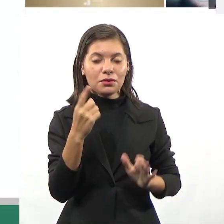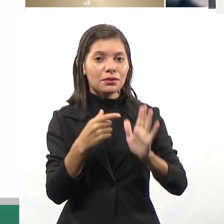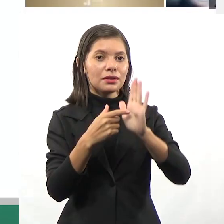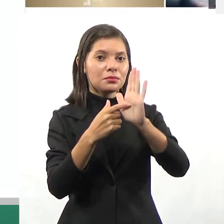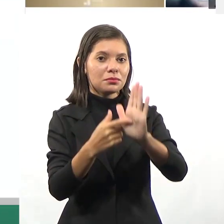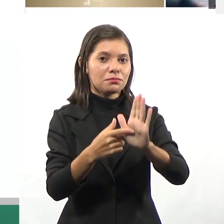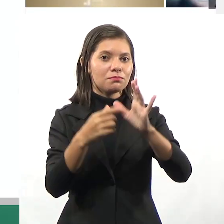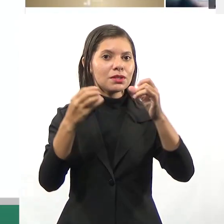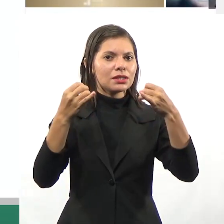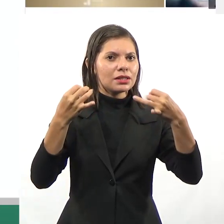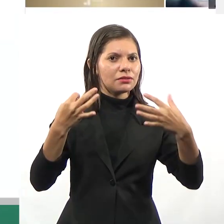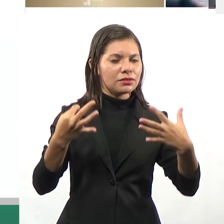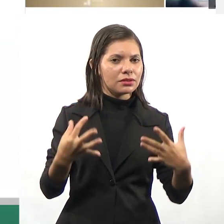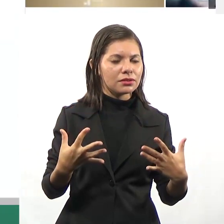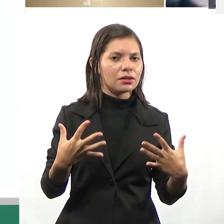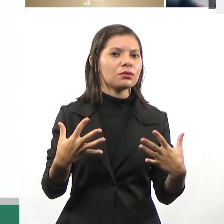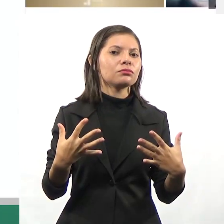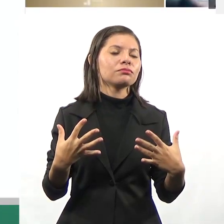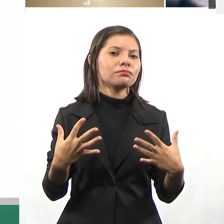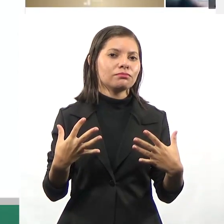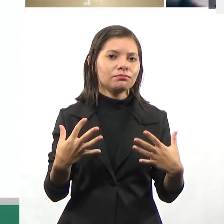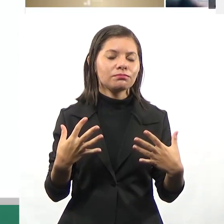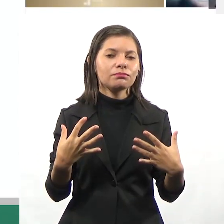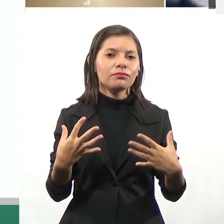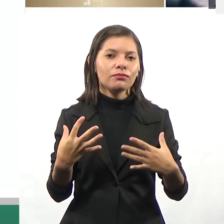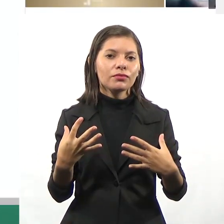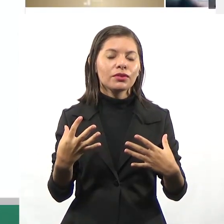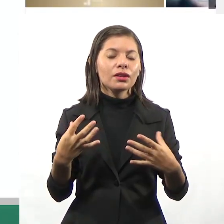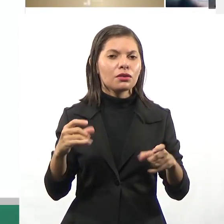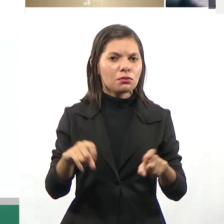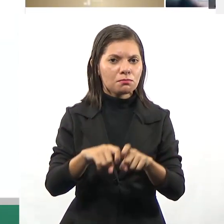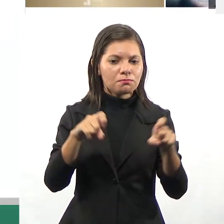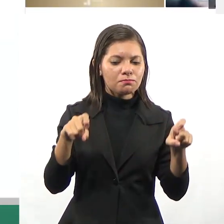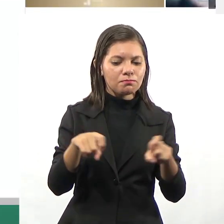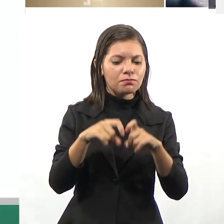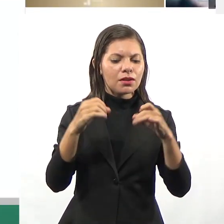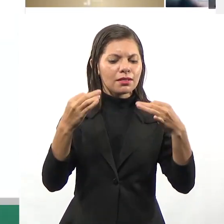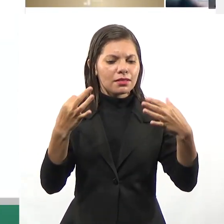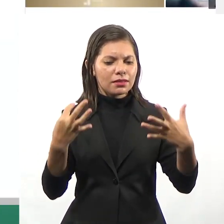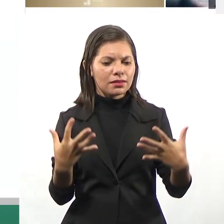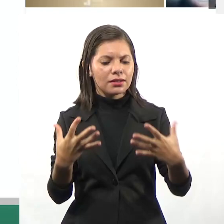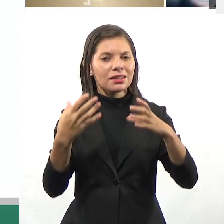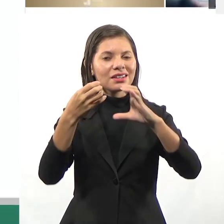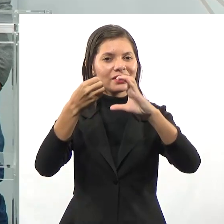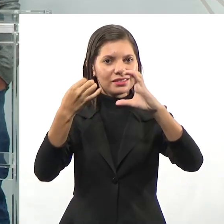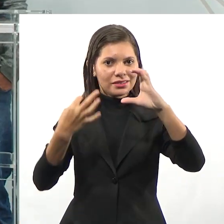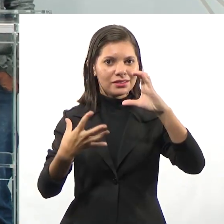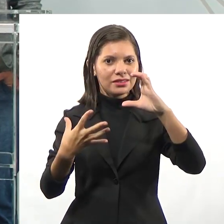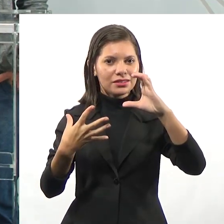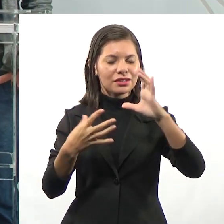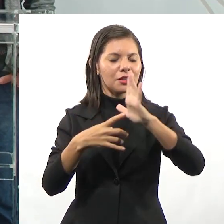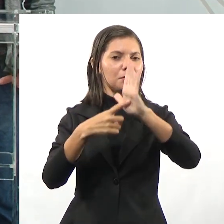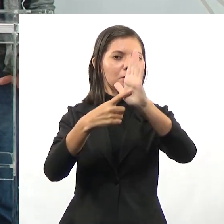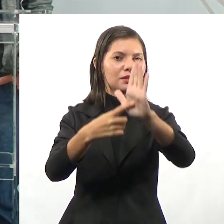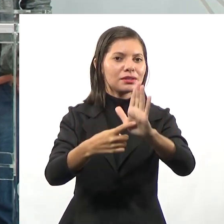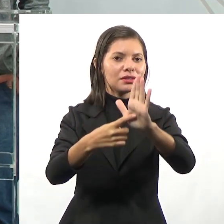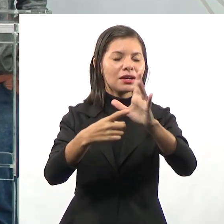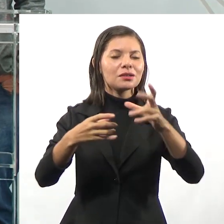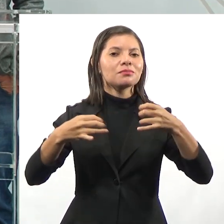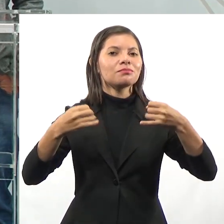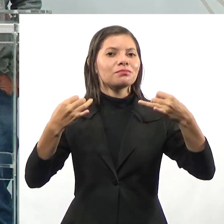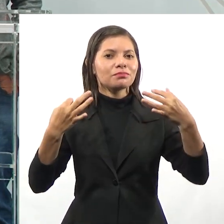observe que o que ele apresentou foi uma definição. Então o operador define, ele traz essa